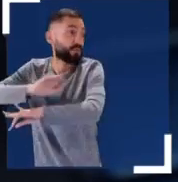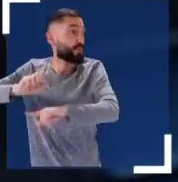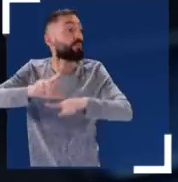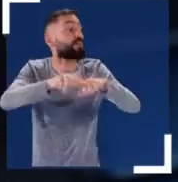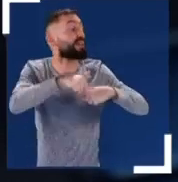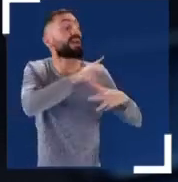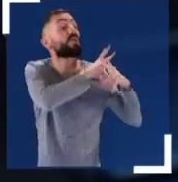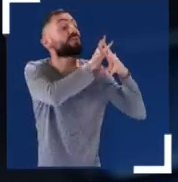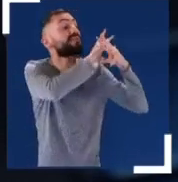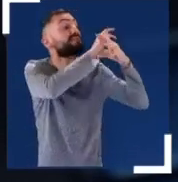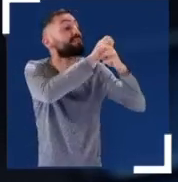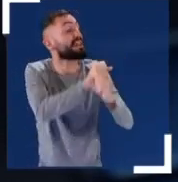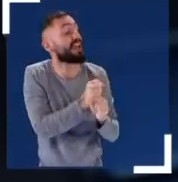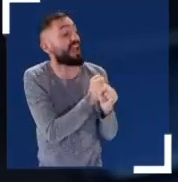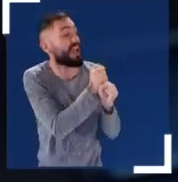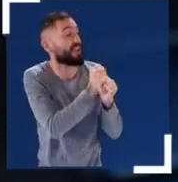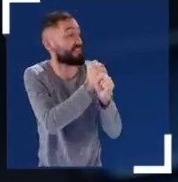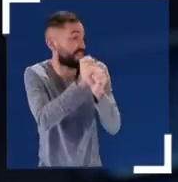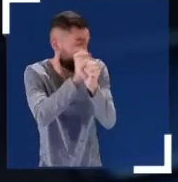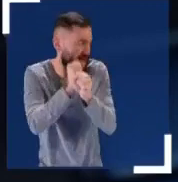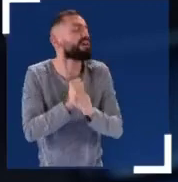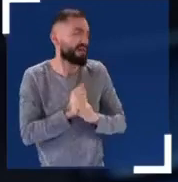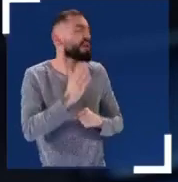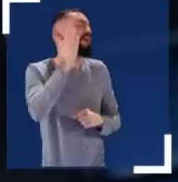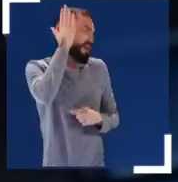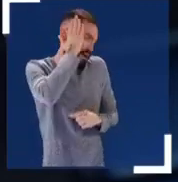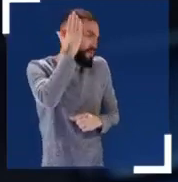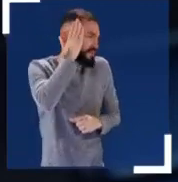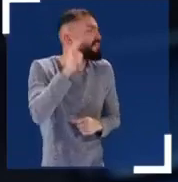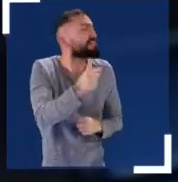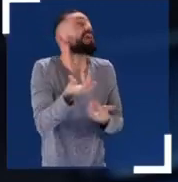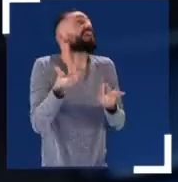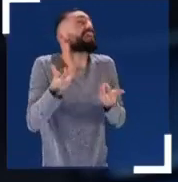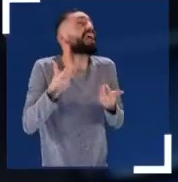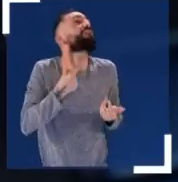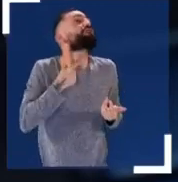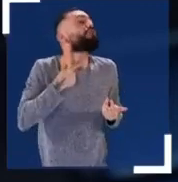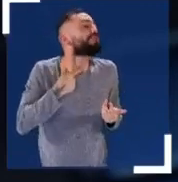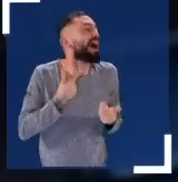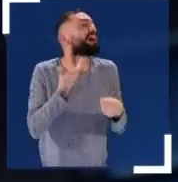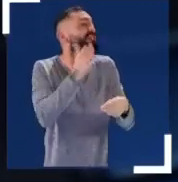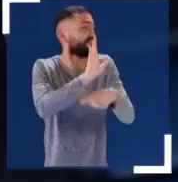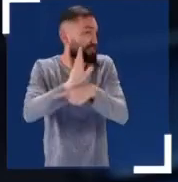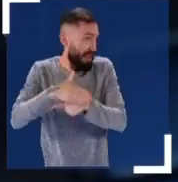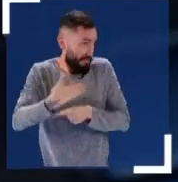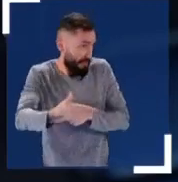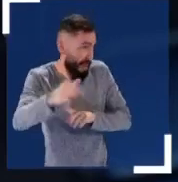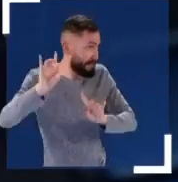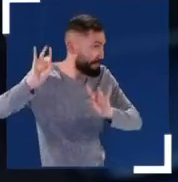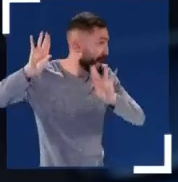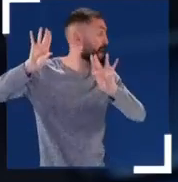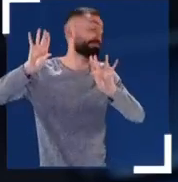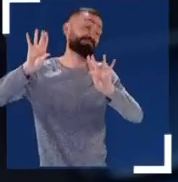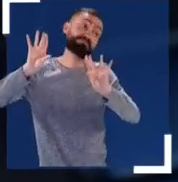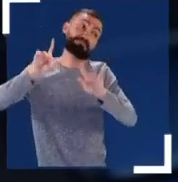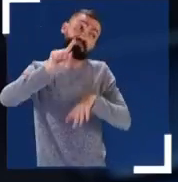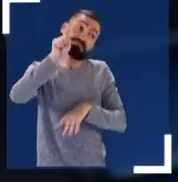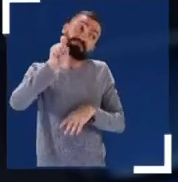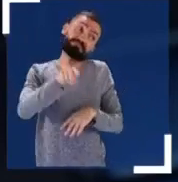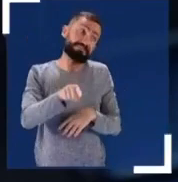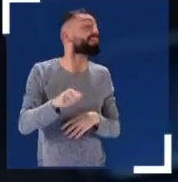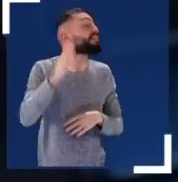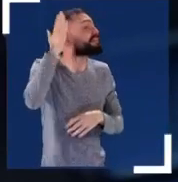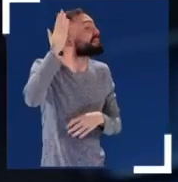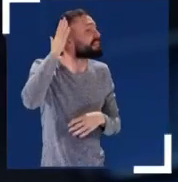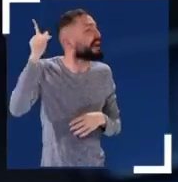experiência que eu acumulei ao longo desses anos. Eu sei que você pode ter boa vontade, mas isso não quer dizer que vai se realizar. Estou dando o exemplo do Centro de